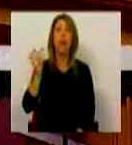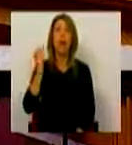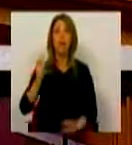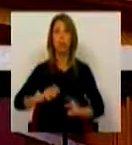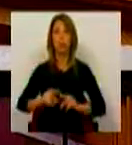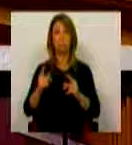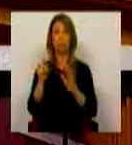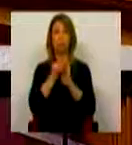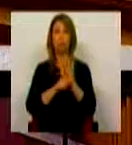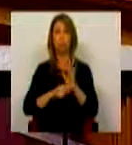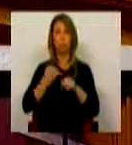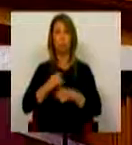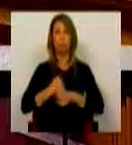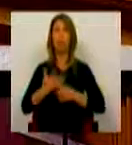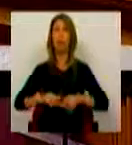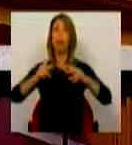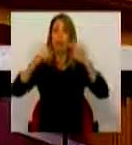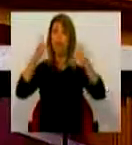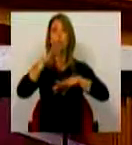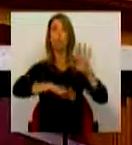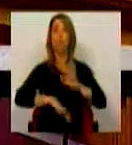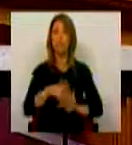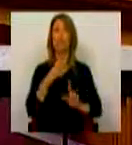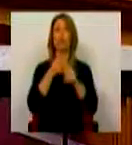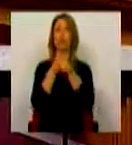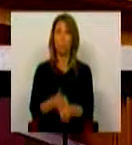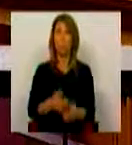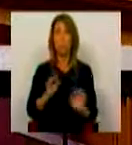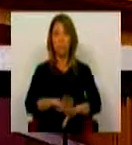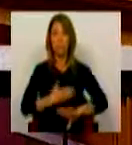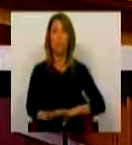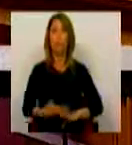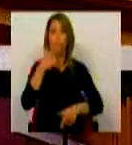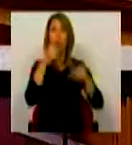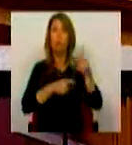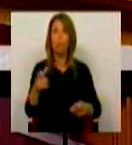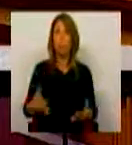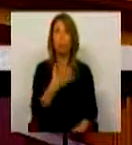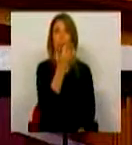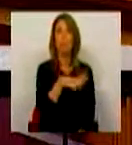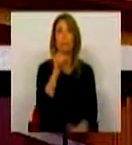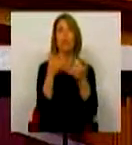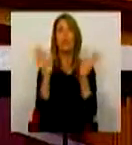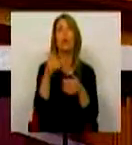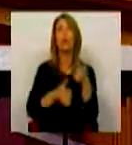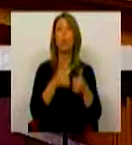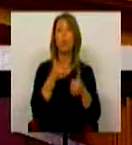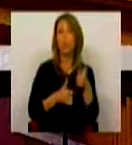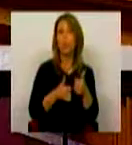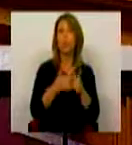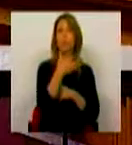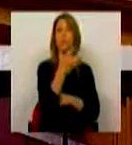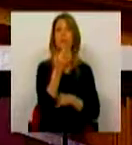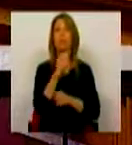que concretizámos e cumprimos. Era preciso reforçar pessoal e reforçámos em 2016 com concursos, regularizando